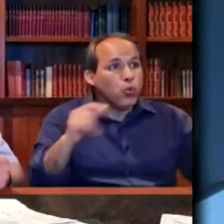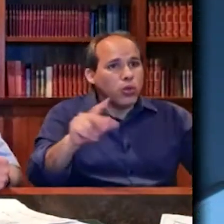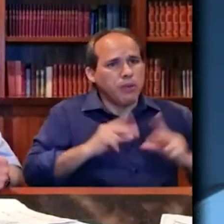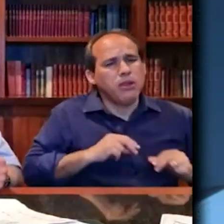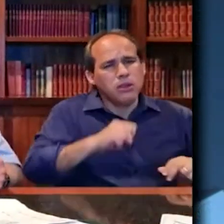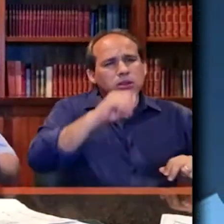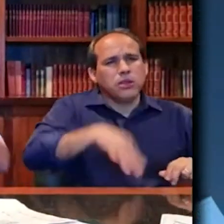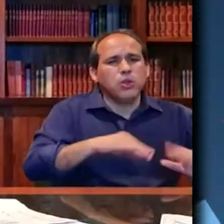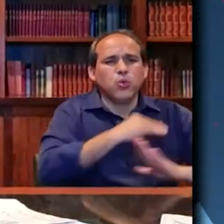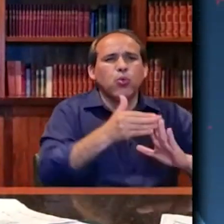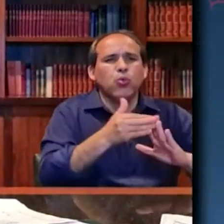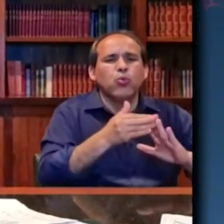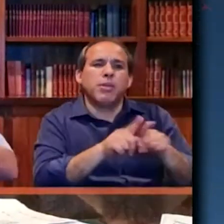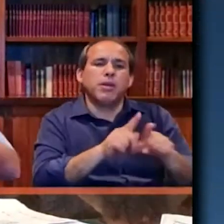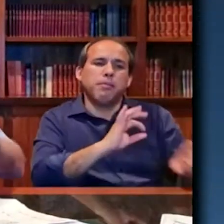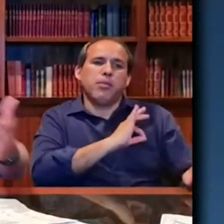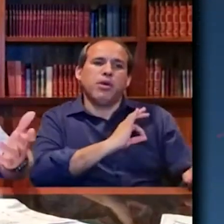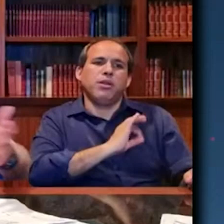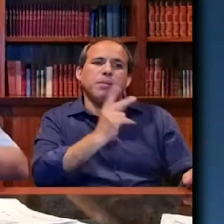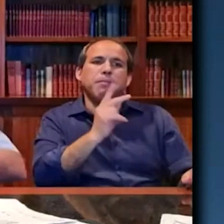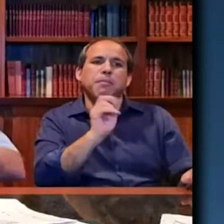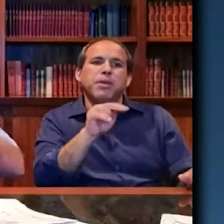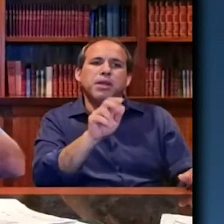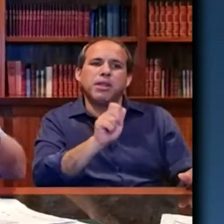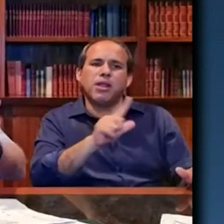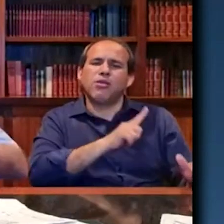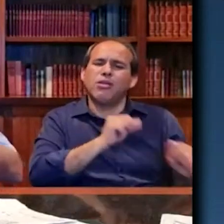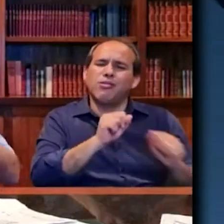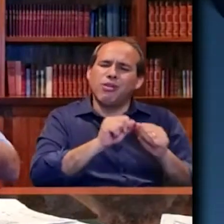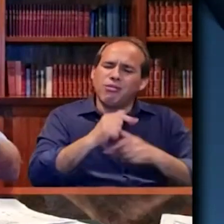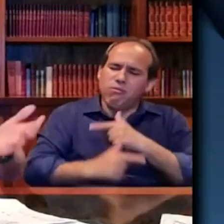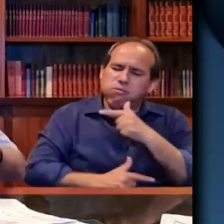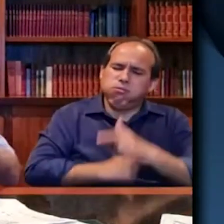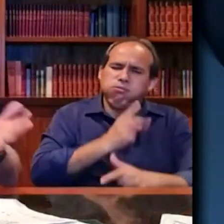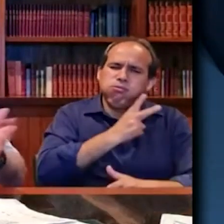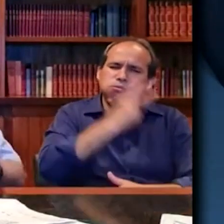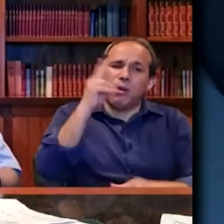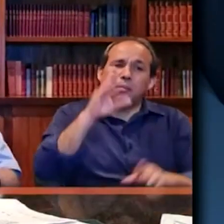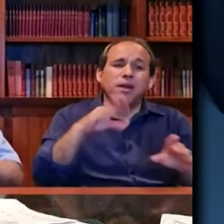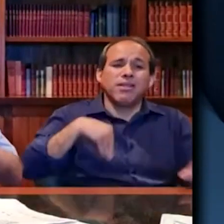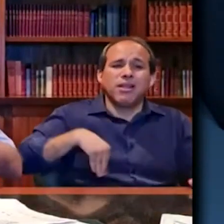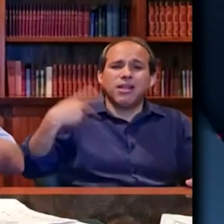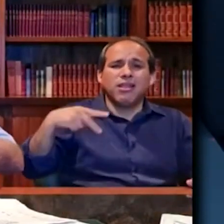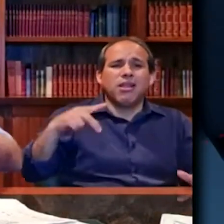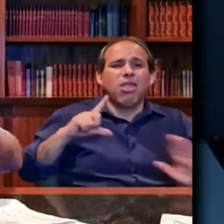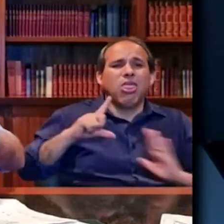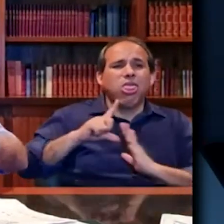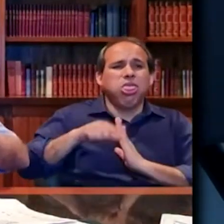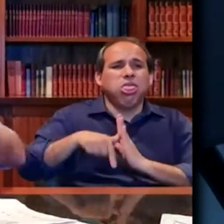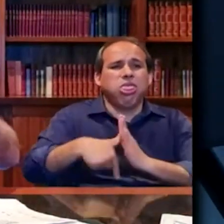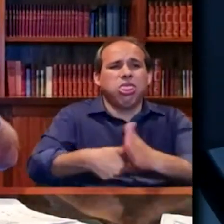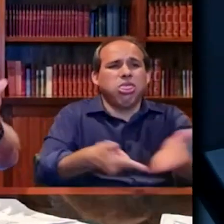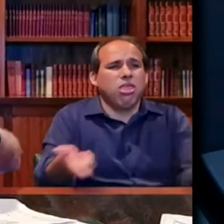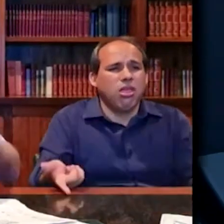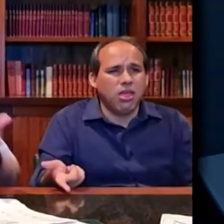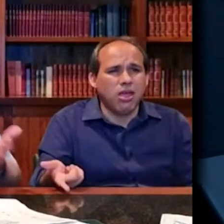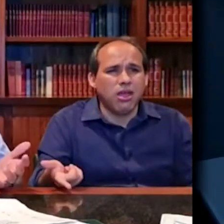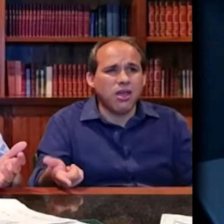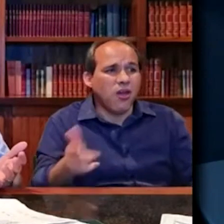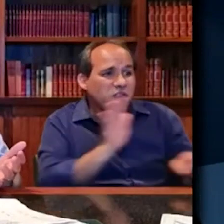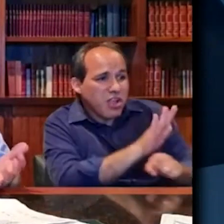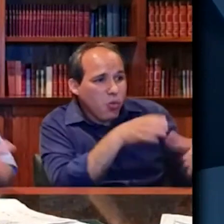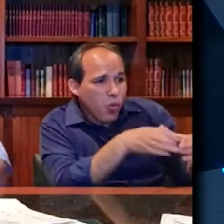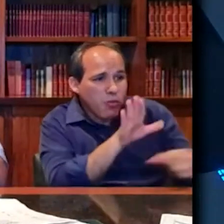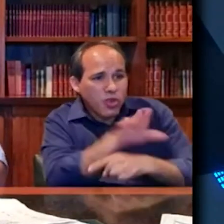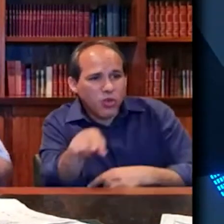Datafolha. Qual foi a pergunta que a pesquisa do Datafolha fez para a população para se chegar a um nível